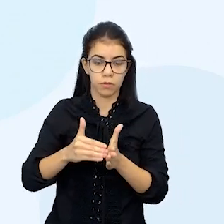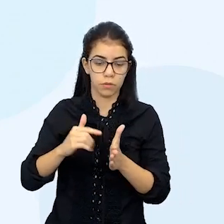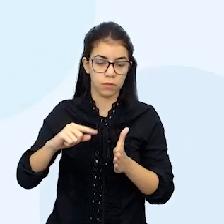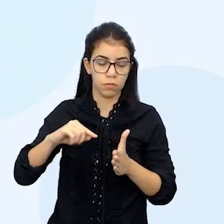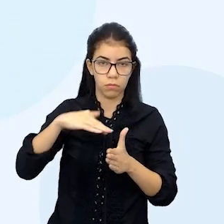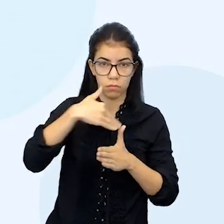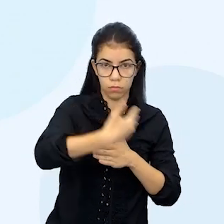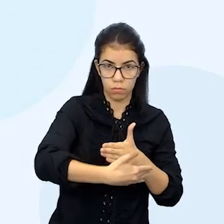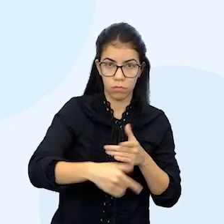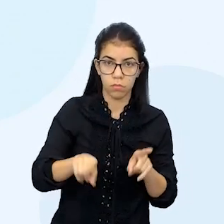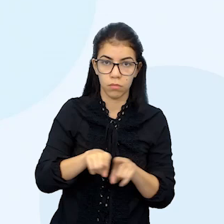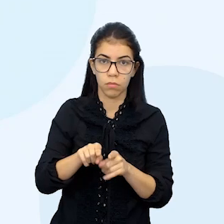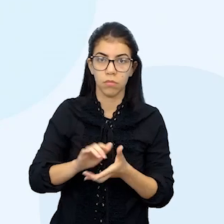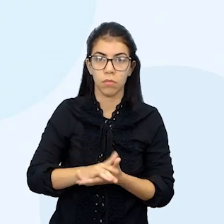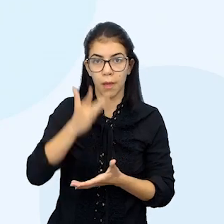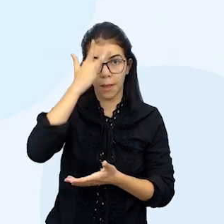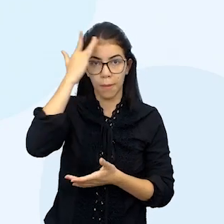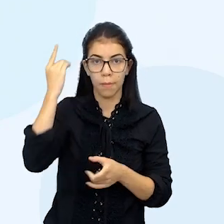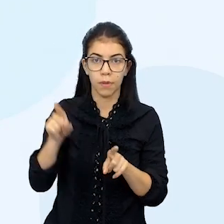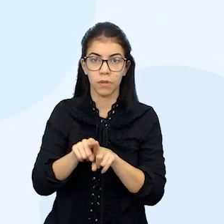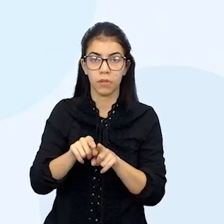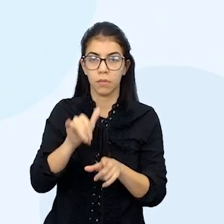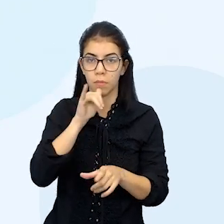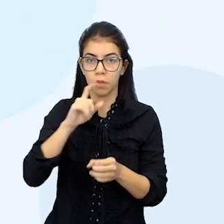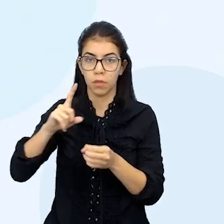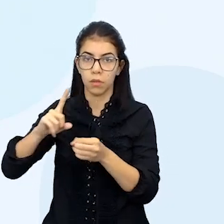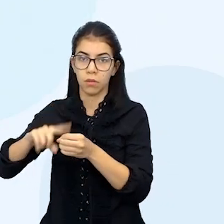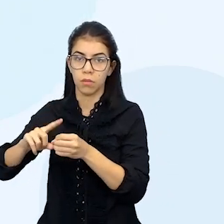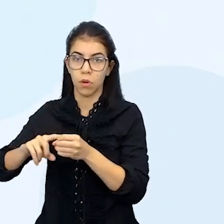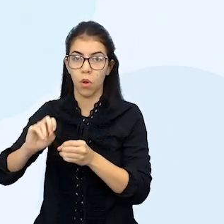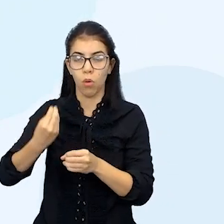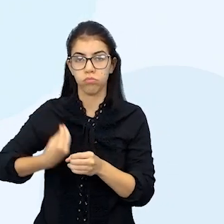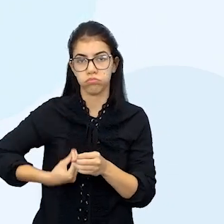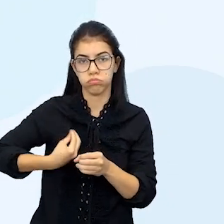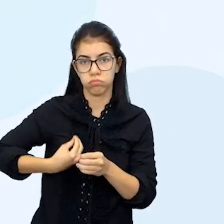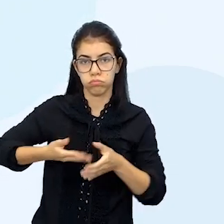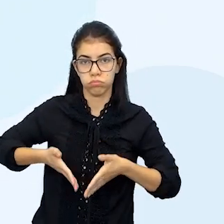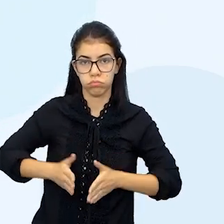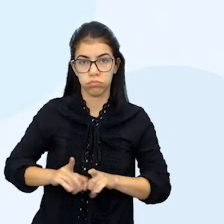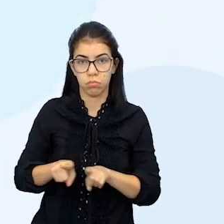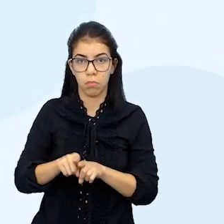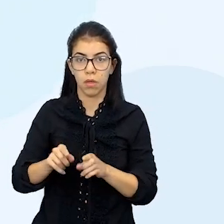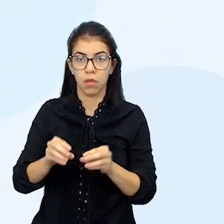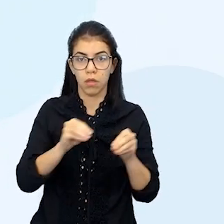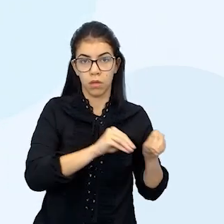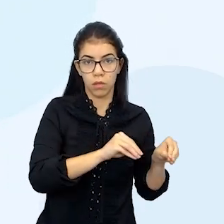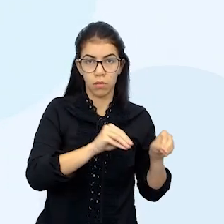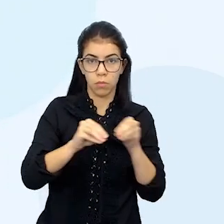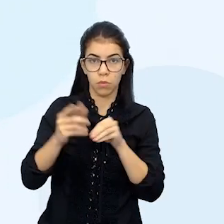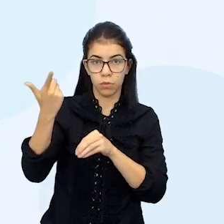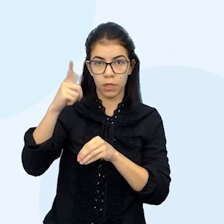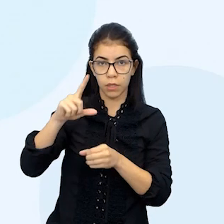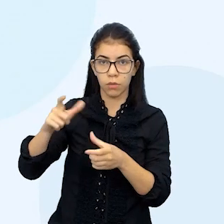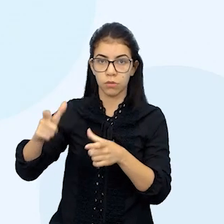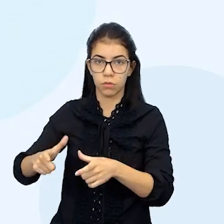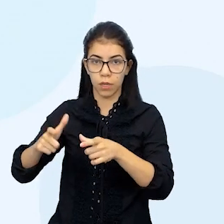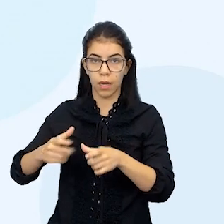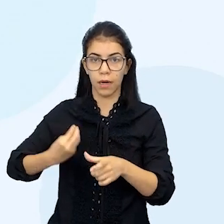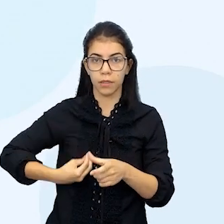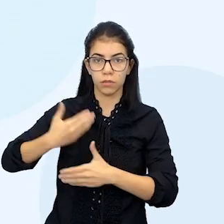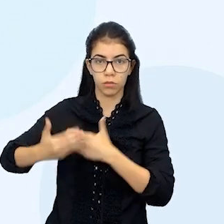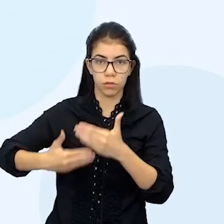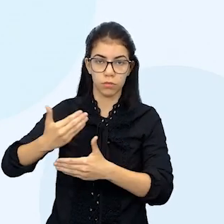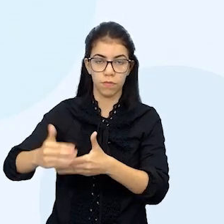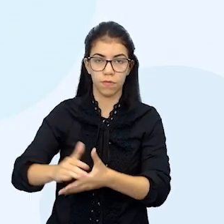nós temos o migrante nacional, que é toda pessoa que sai de sua cidade, estado de origem, e ingressa e permanece de forma temporária ou permanente em